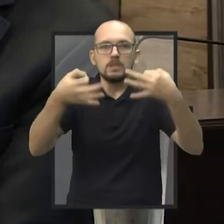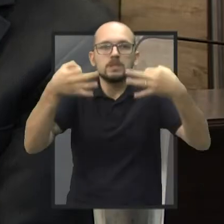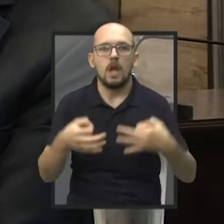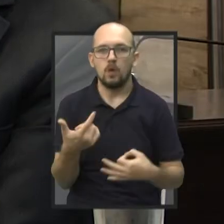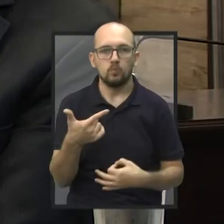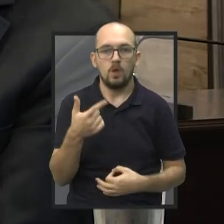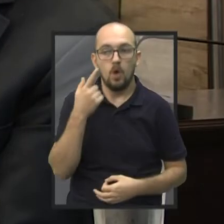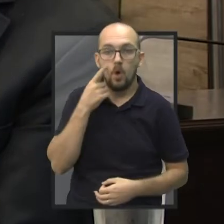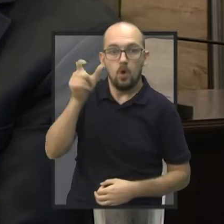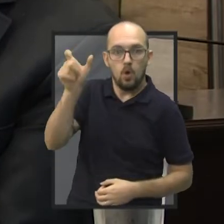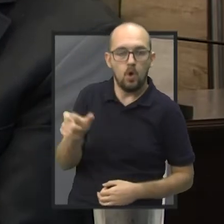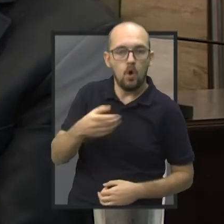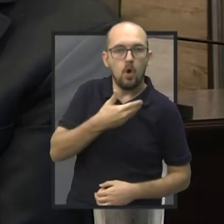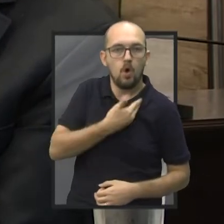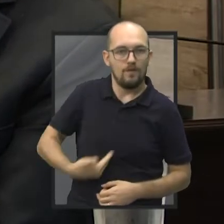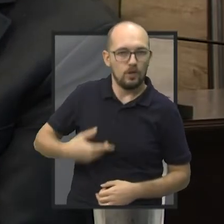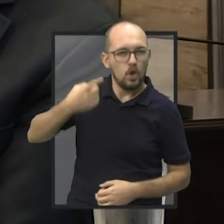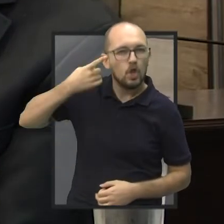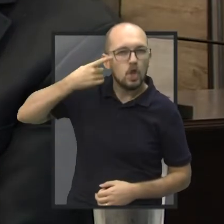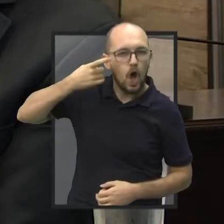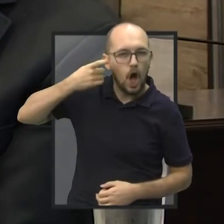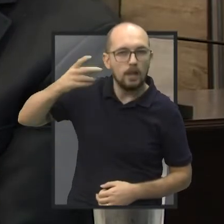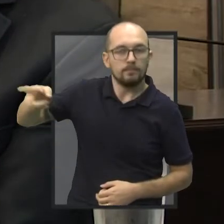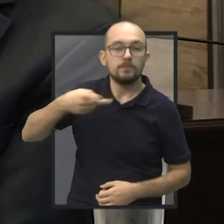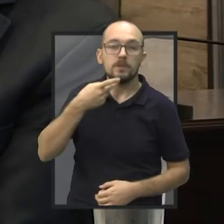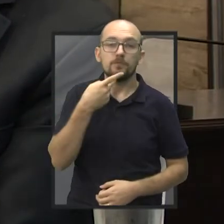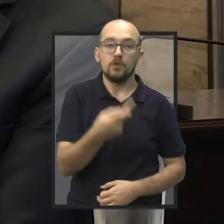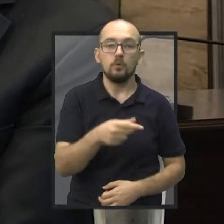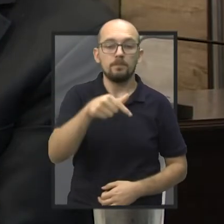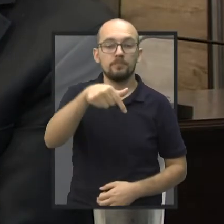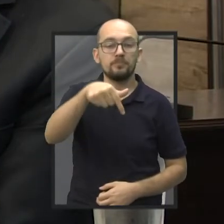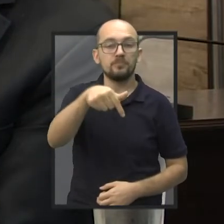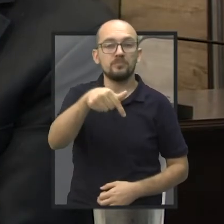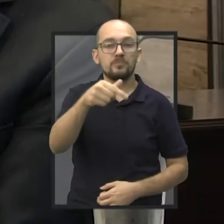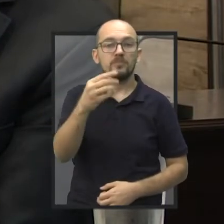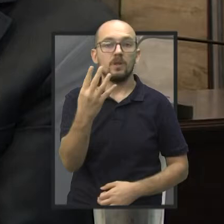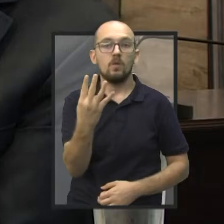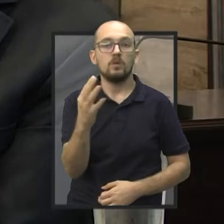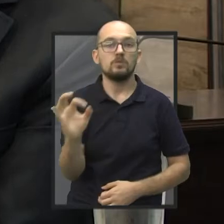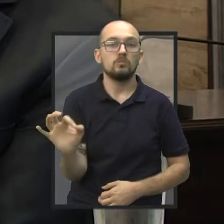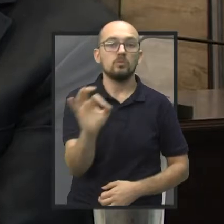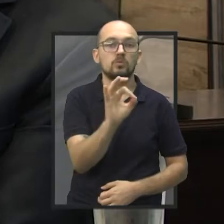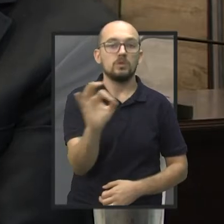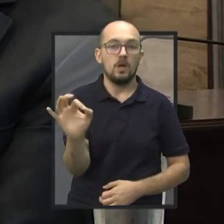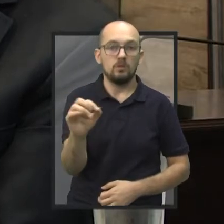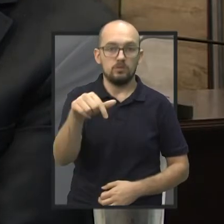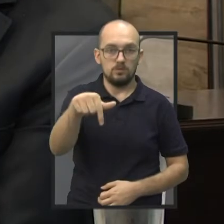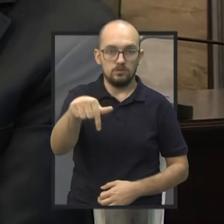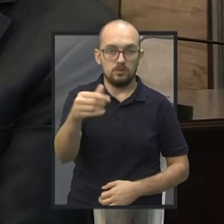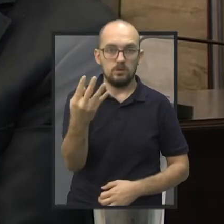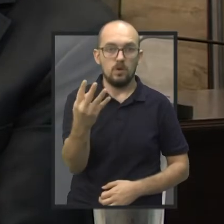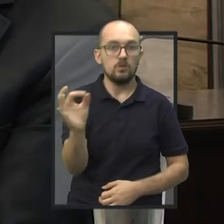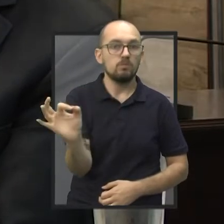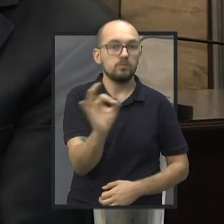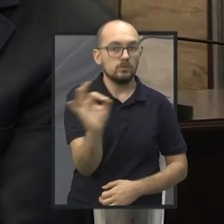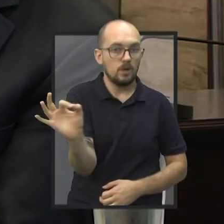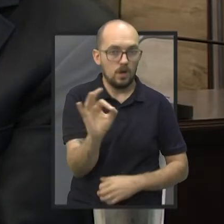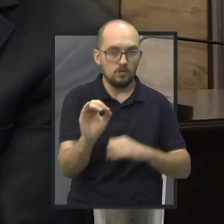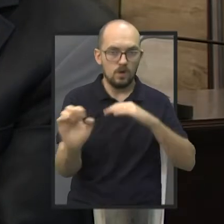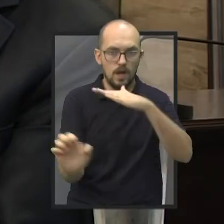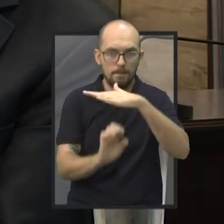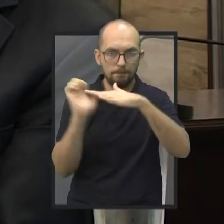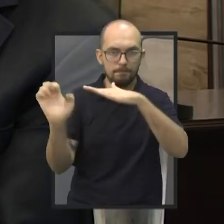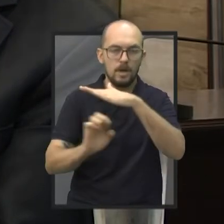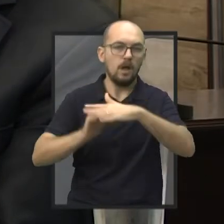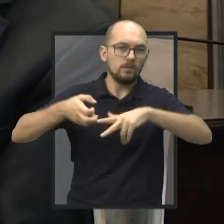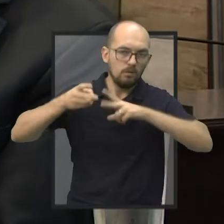governador Dória fala que ele só atingiu 74% que 74% das empresas estão